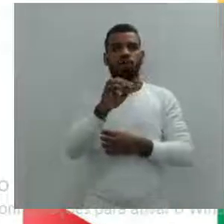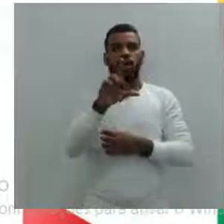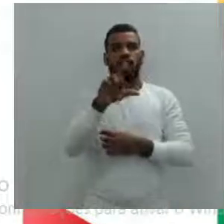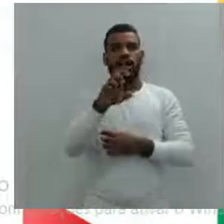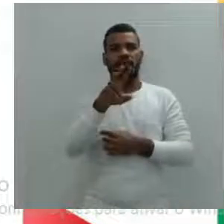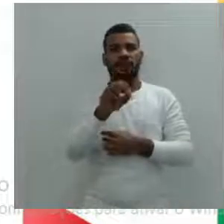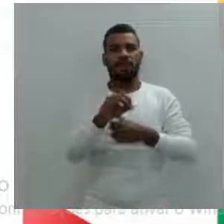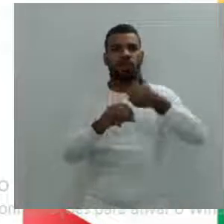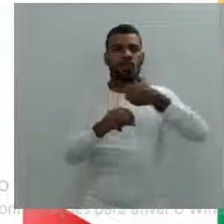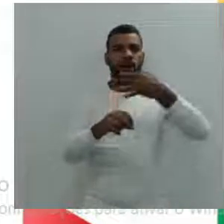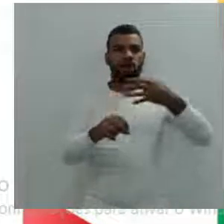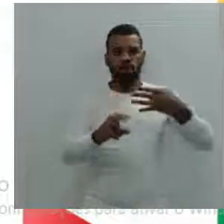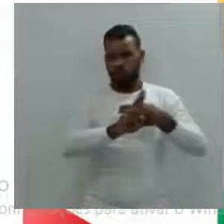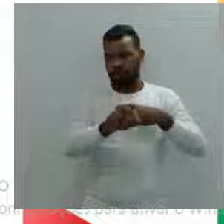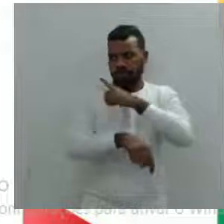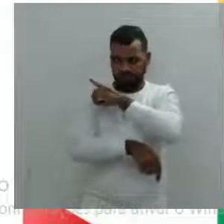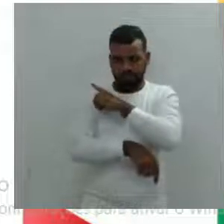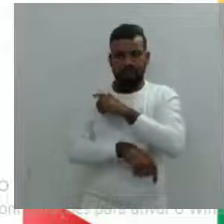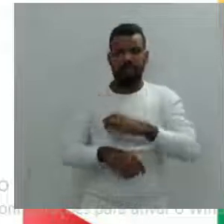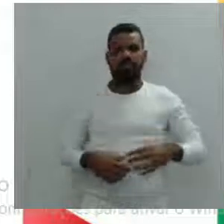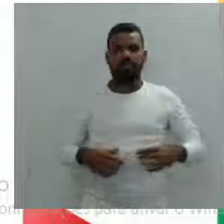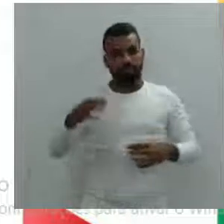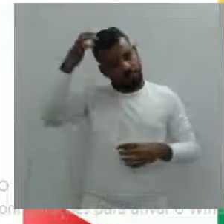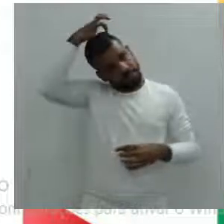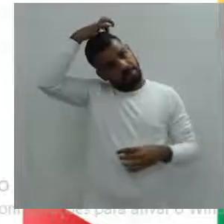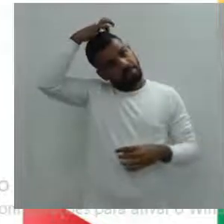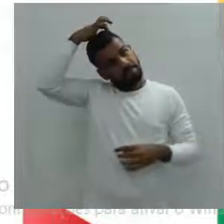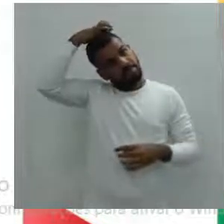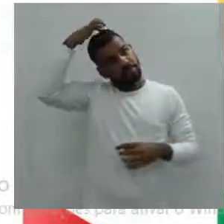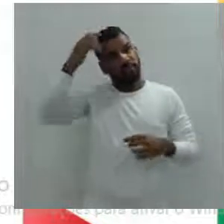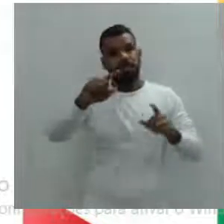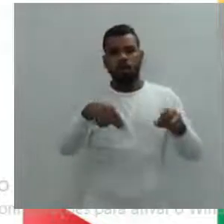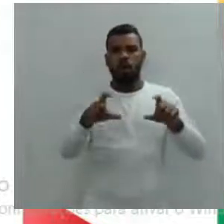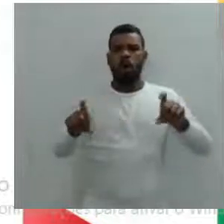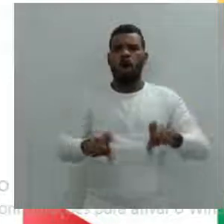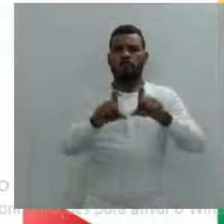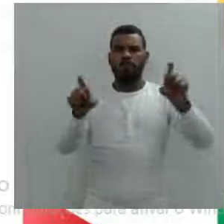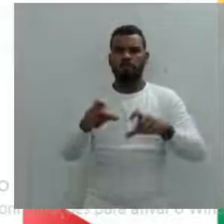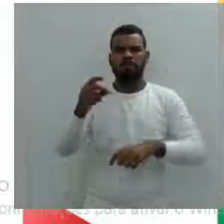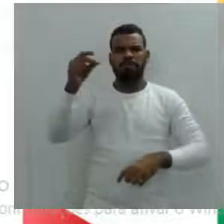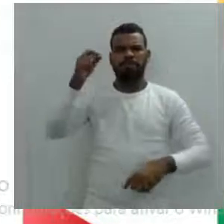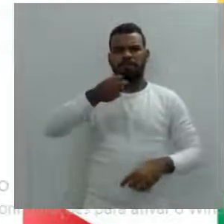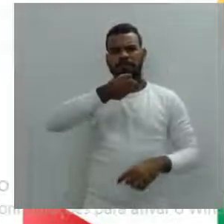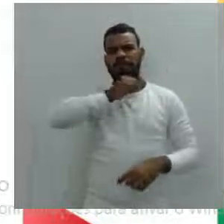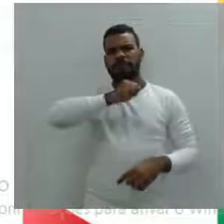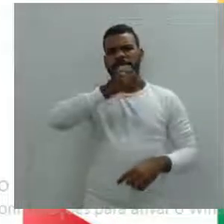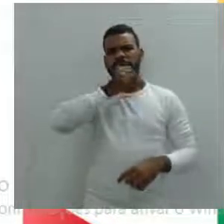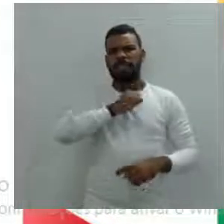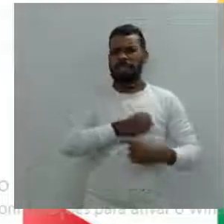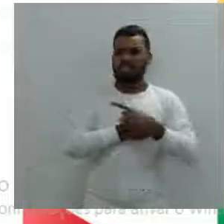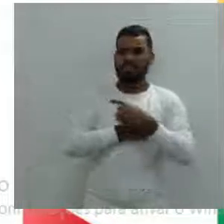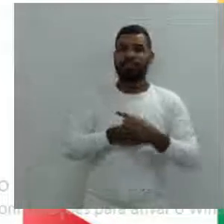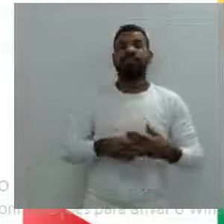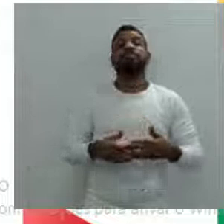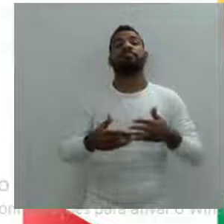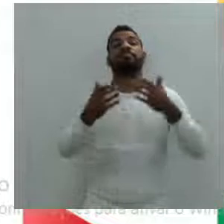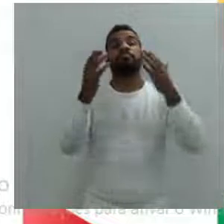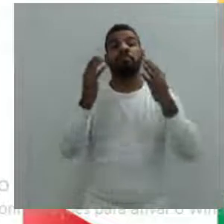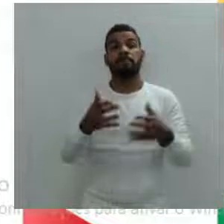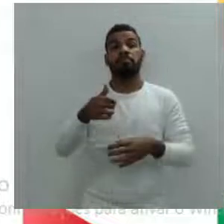bom? A gente terá, por exemplo, um computador, professor, computador tão velho, mas eu estou falando